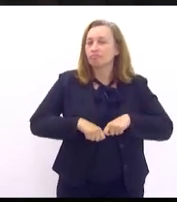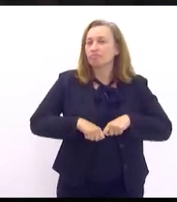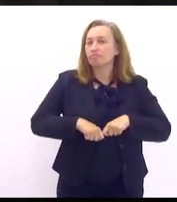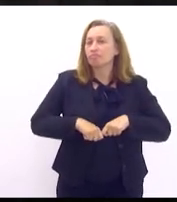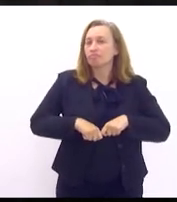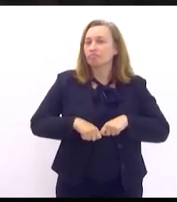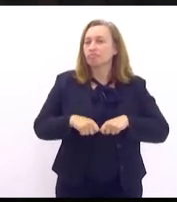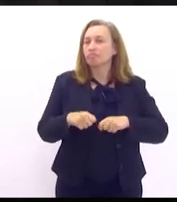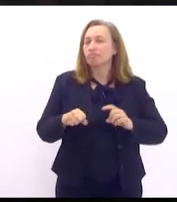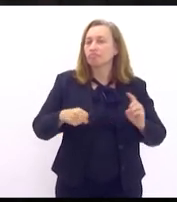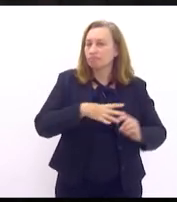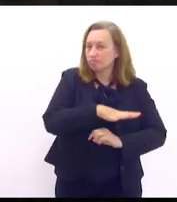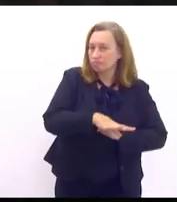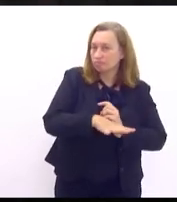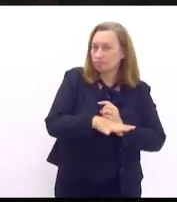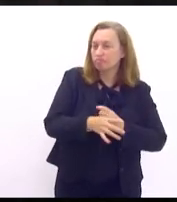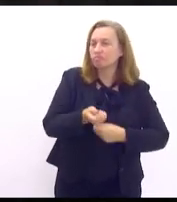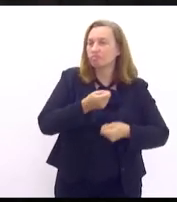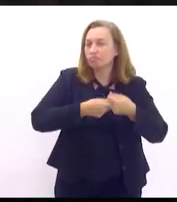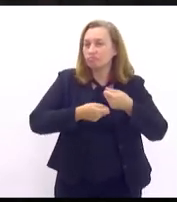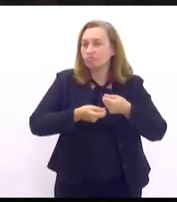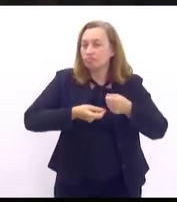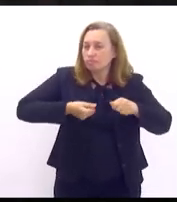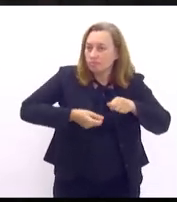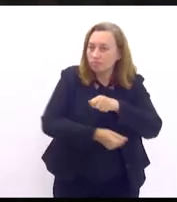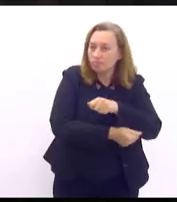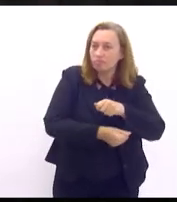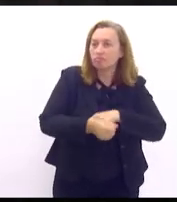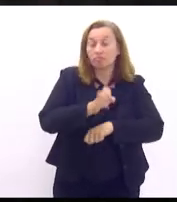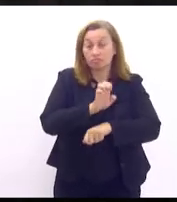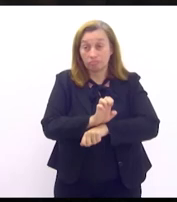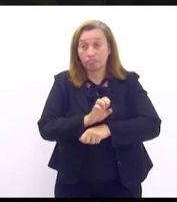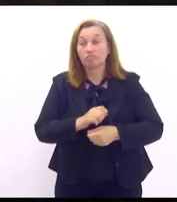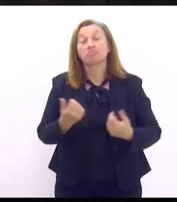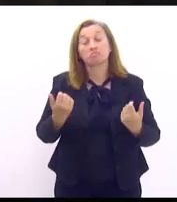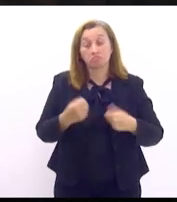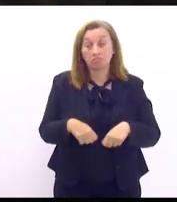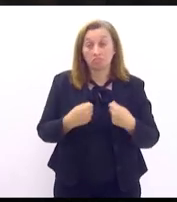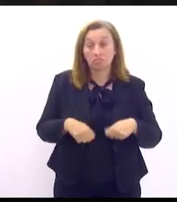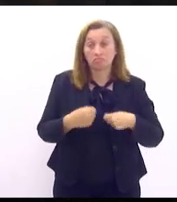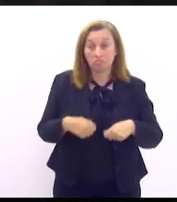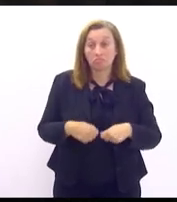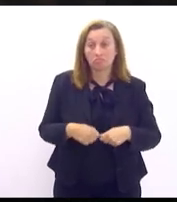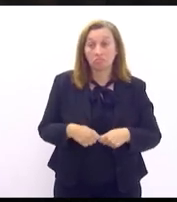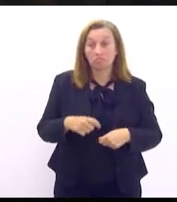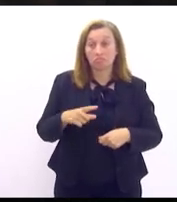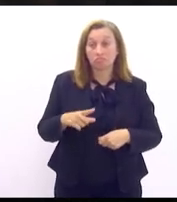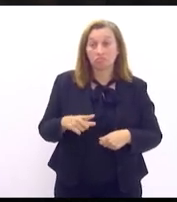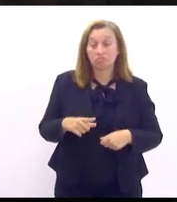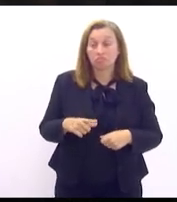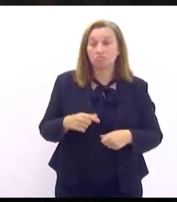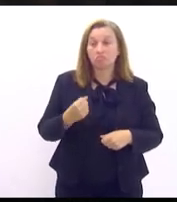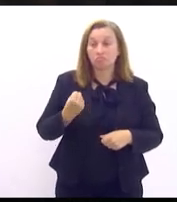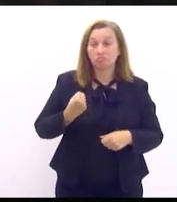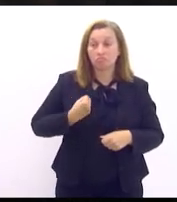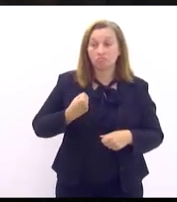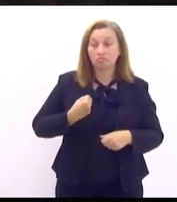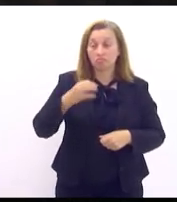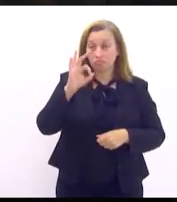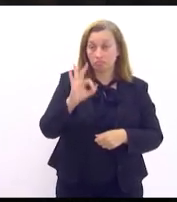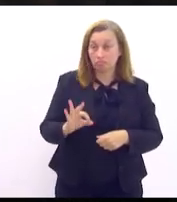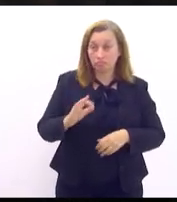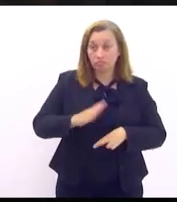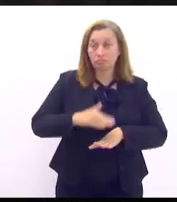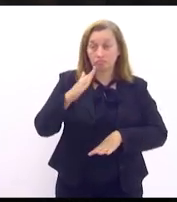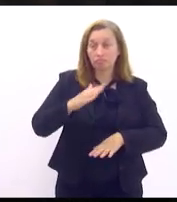de sociabilidade e de investimento na nossa, no nosso Estado, deveríamos aumentar esse índice da educação, esses valores